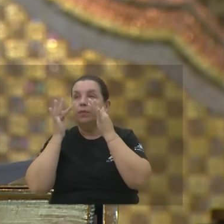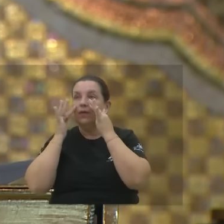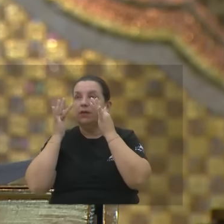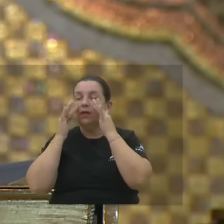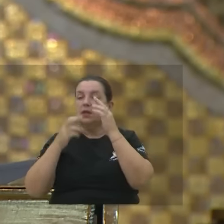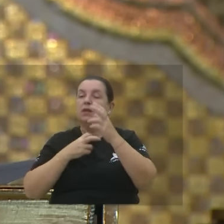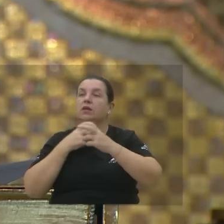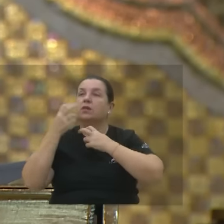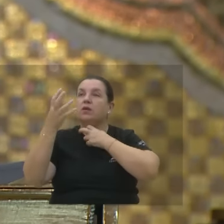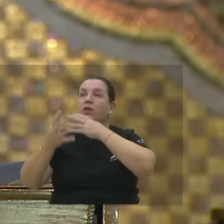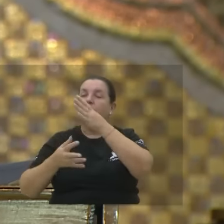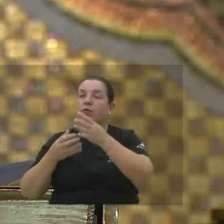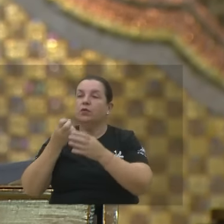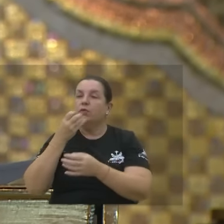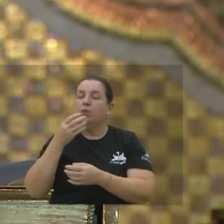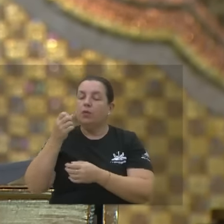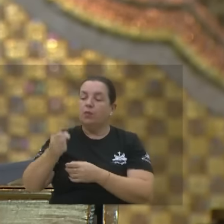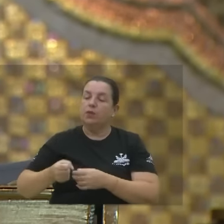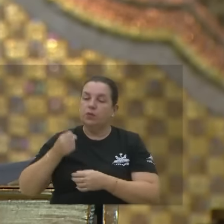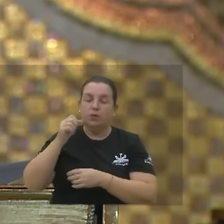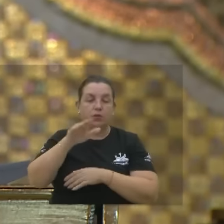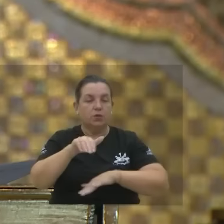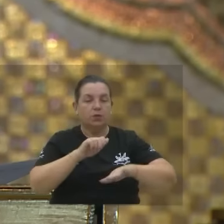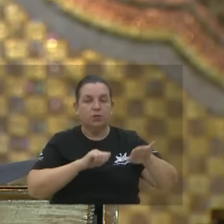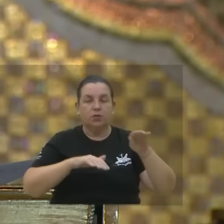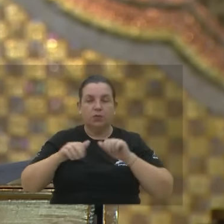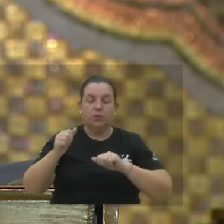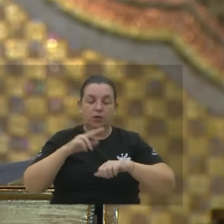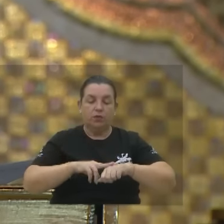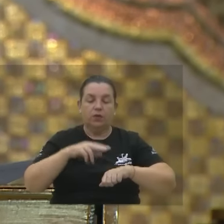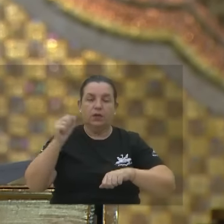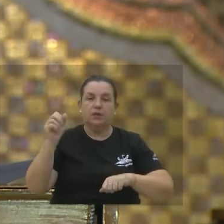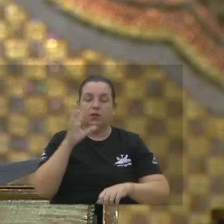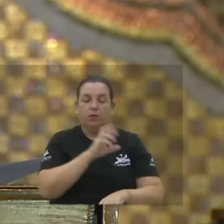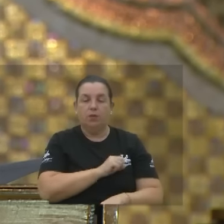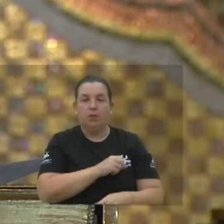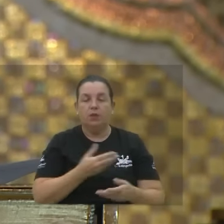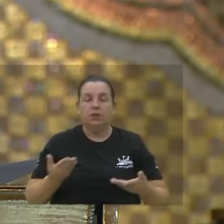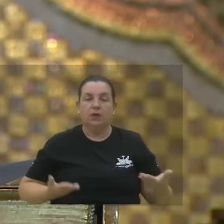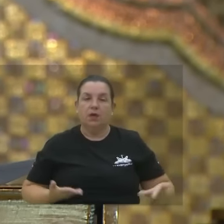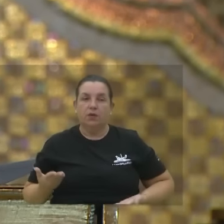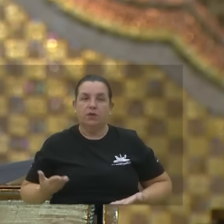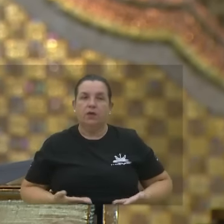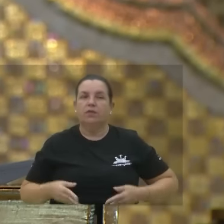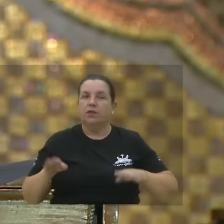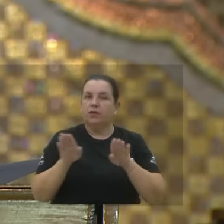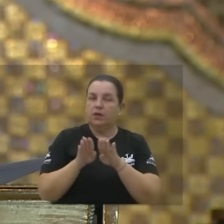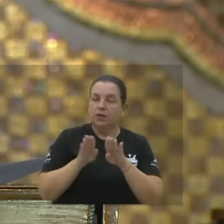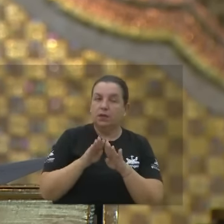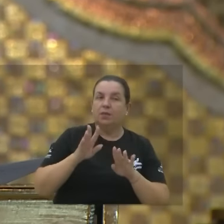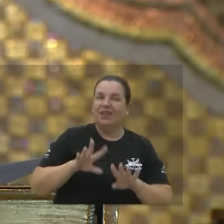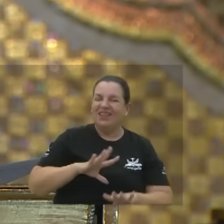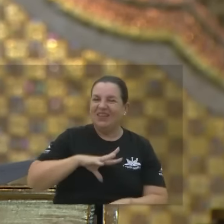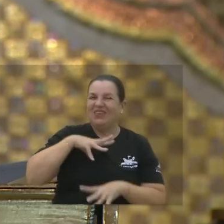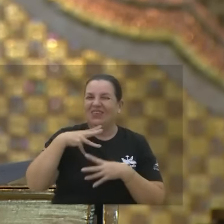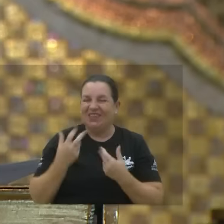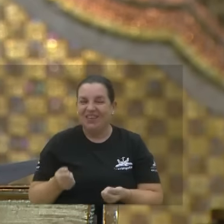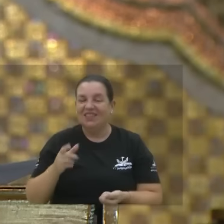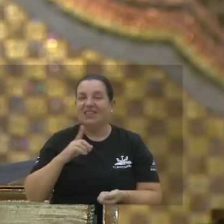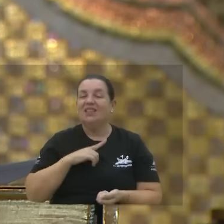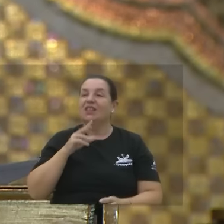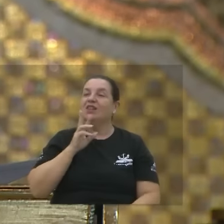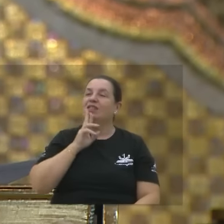pastor, chamando-os à vocação, ao amor e ao serviço, e que tenham a coragem de